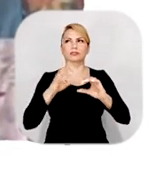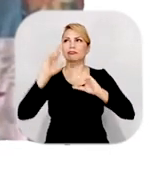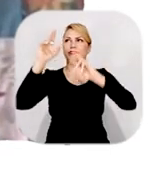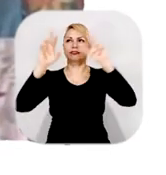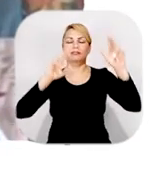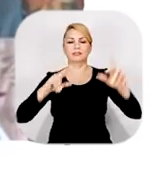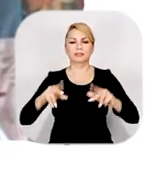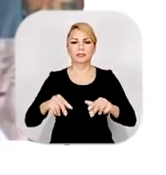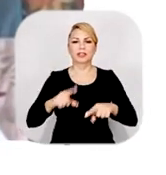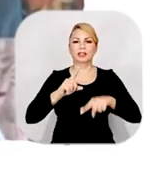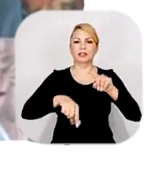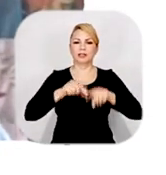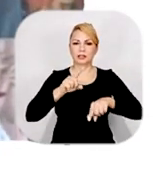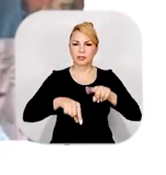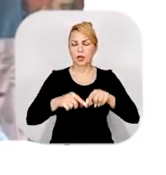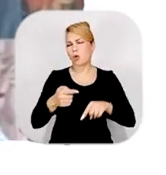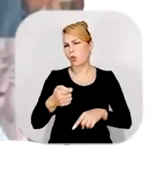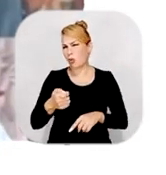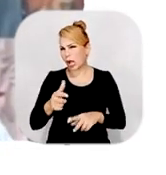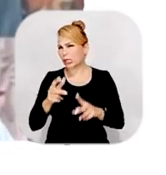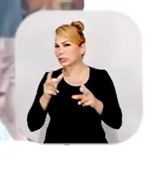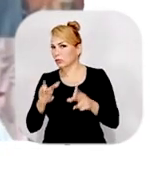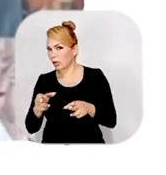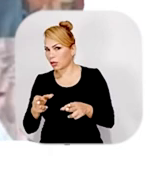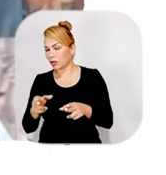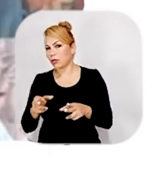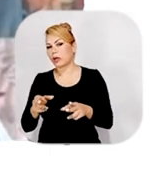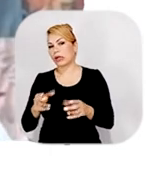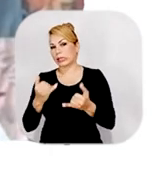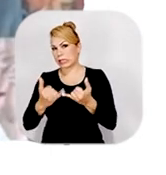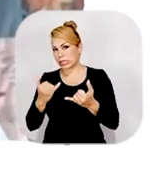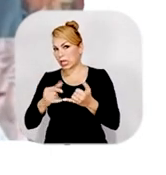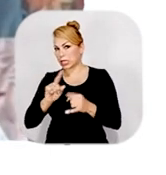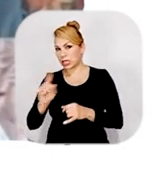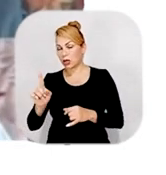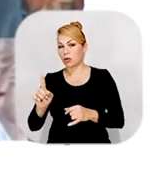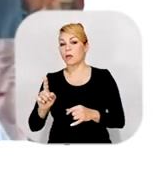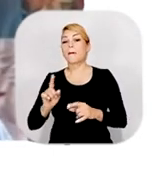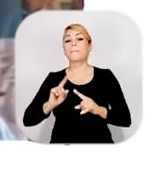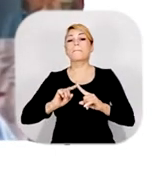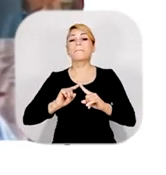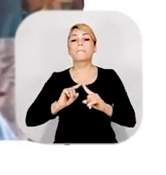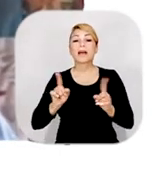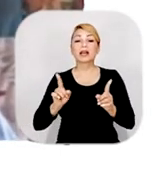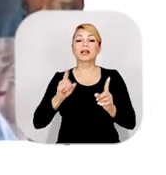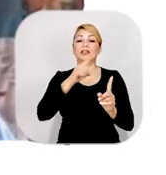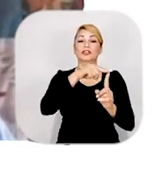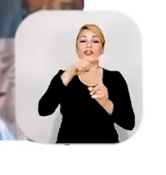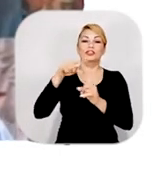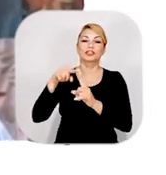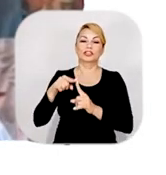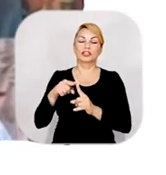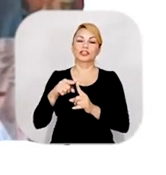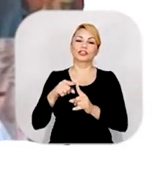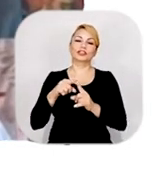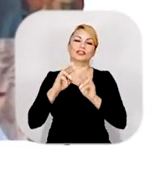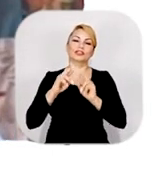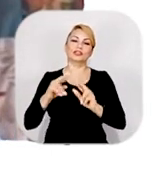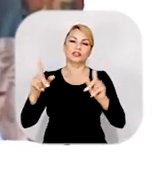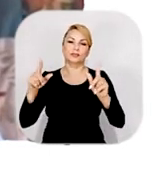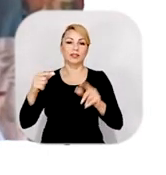os instrumentos são quase os mesmos, mas os estilos são muito diferentes. E eu